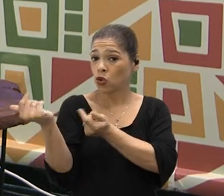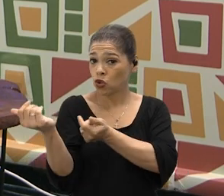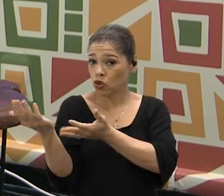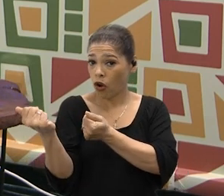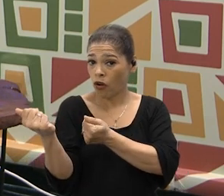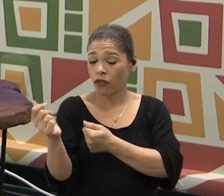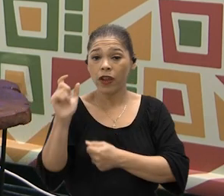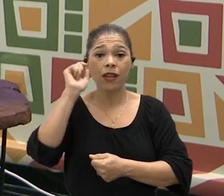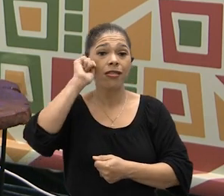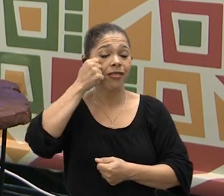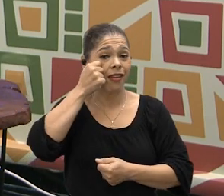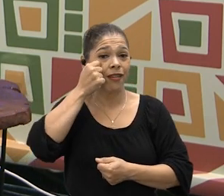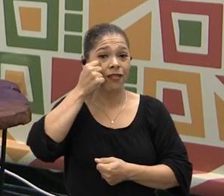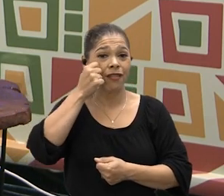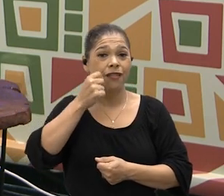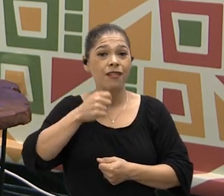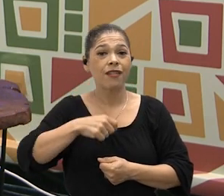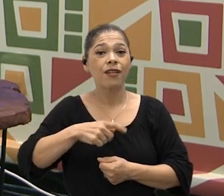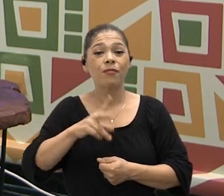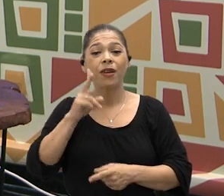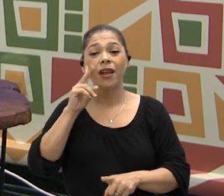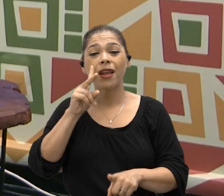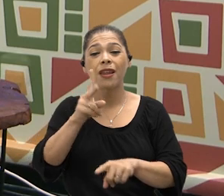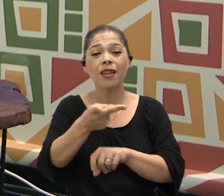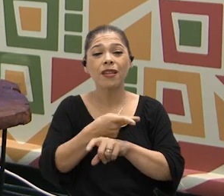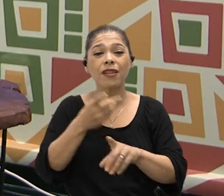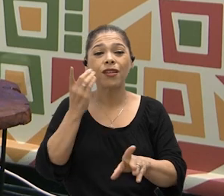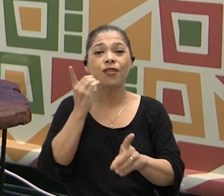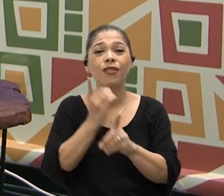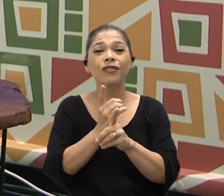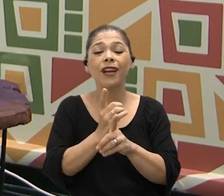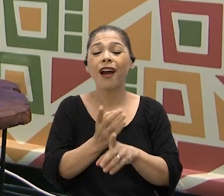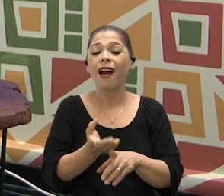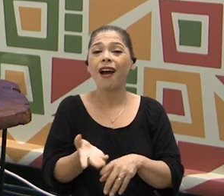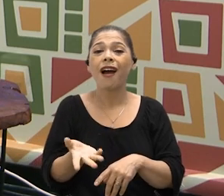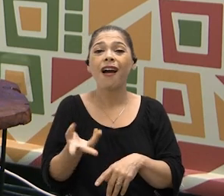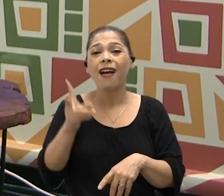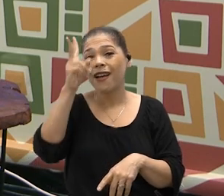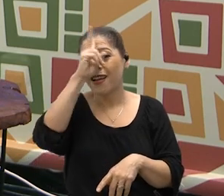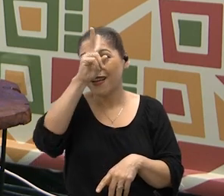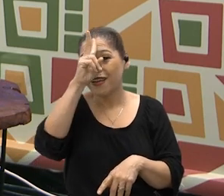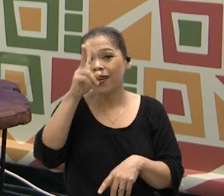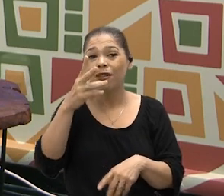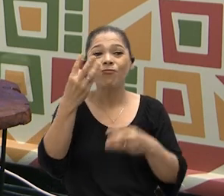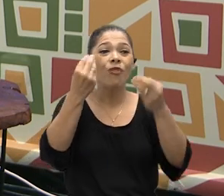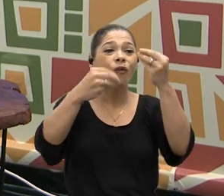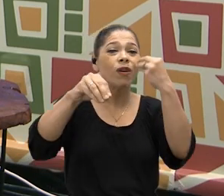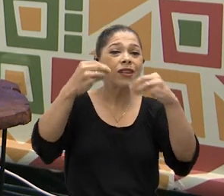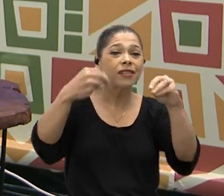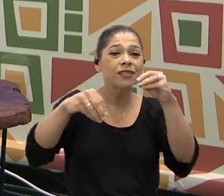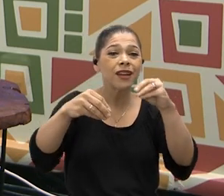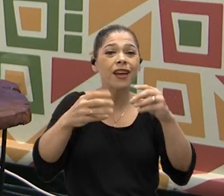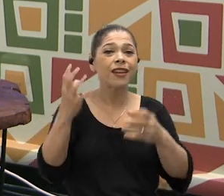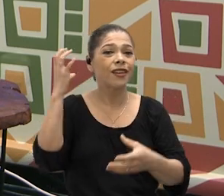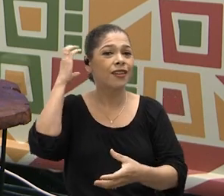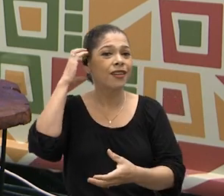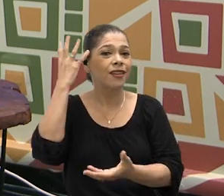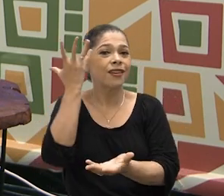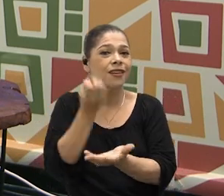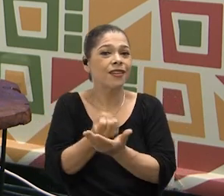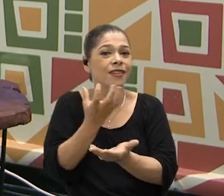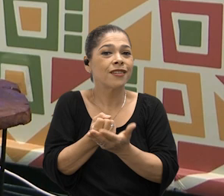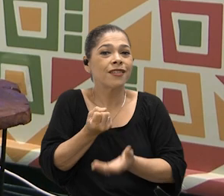negro para ele encontrar essas histórias uma série podcast